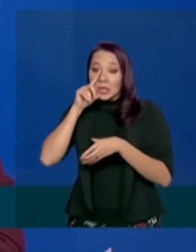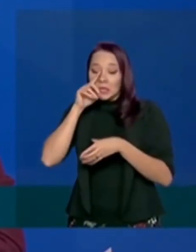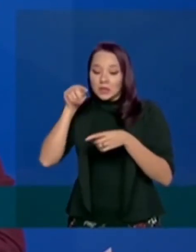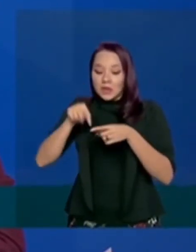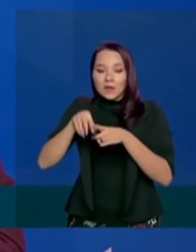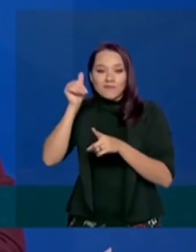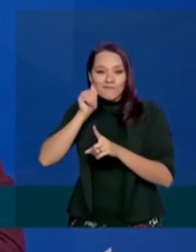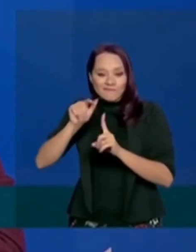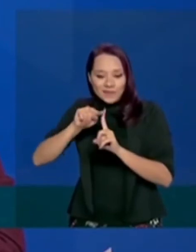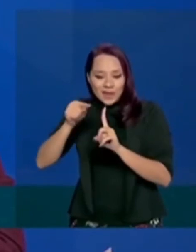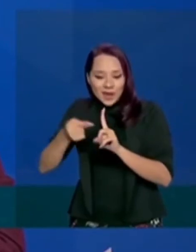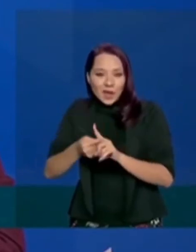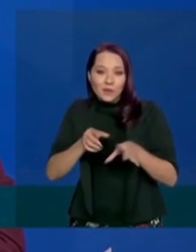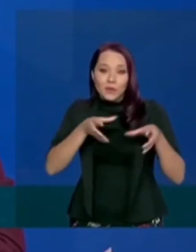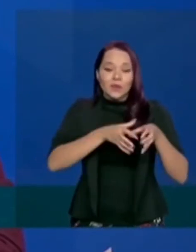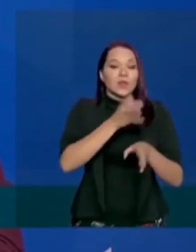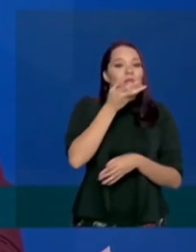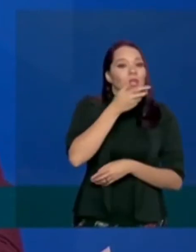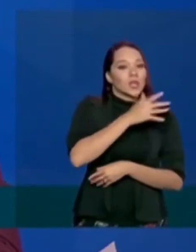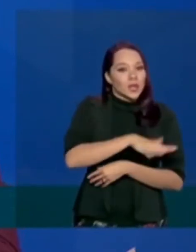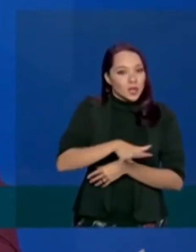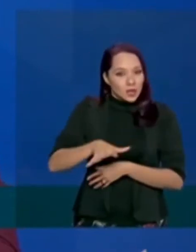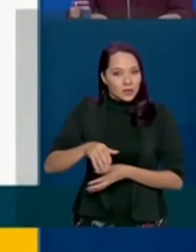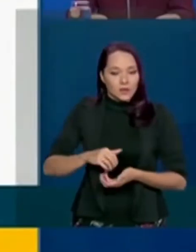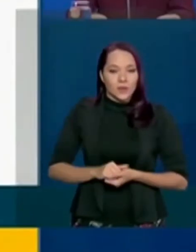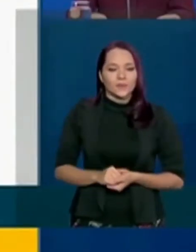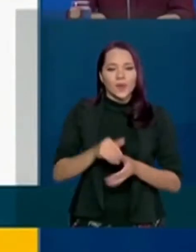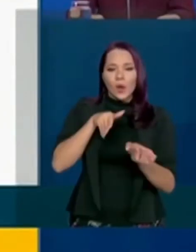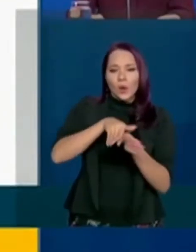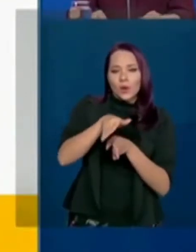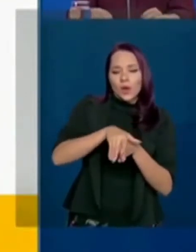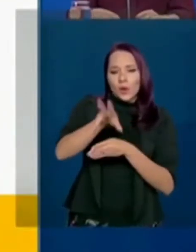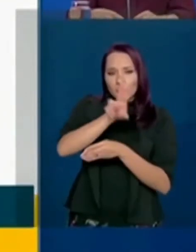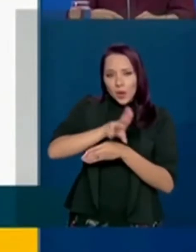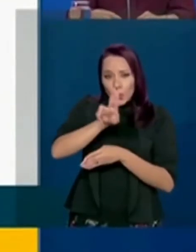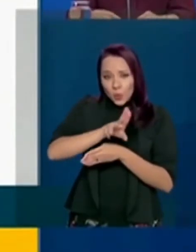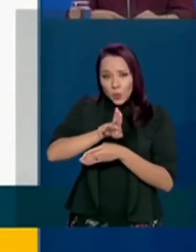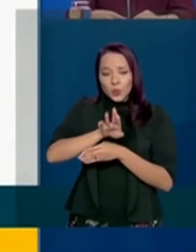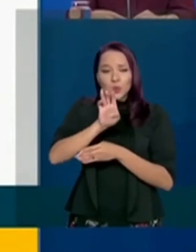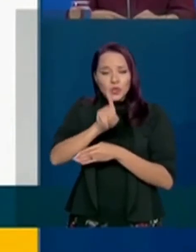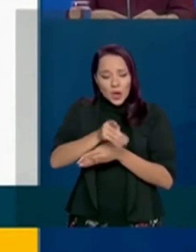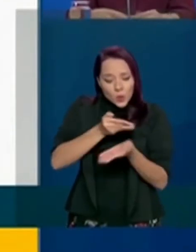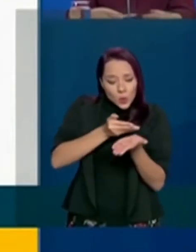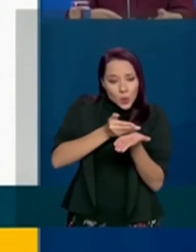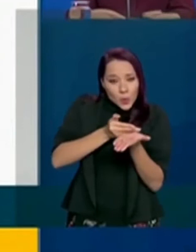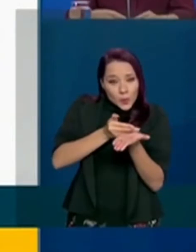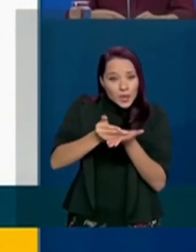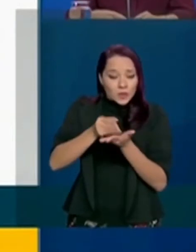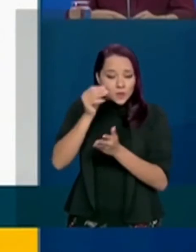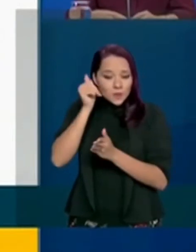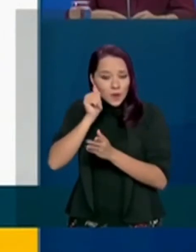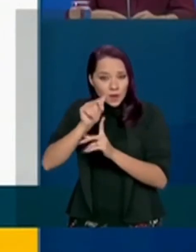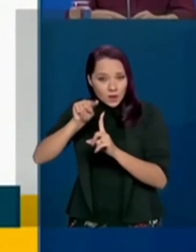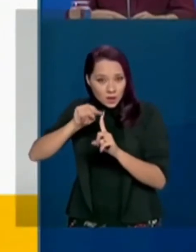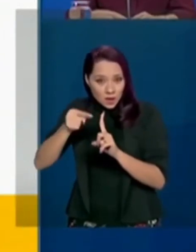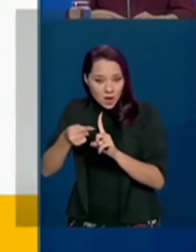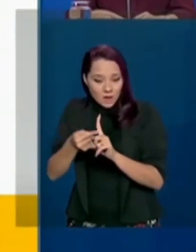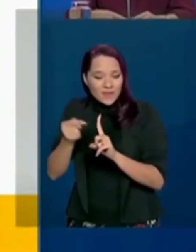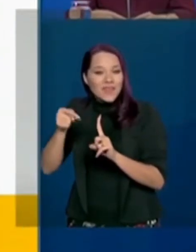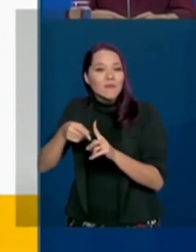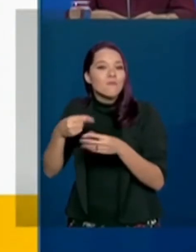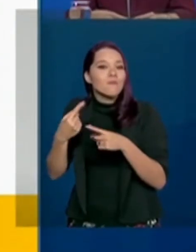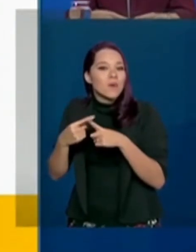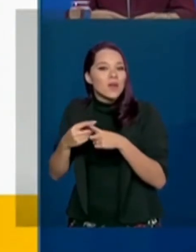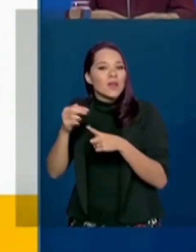as gestantes e as crianças. A orientação para o uso precoce das medicações na gestante se justifica pela